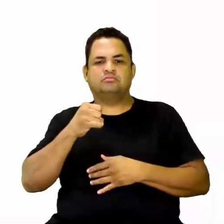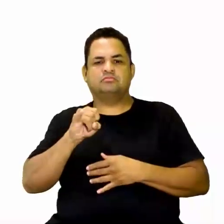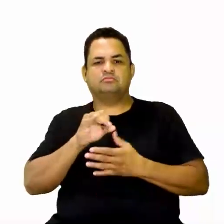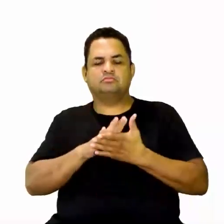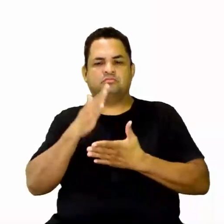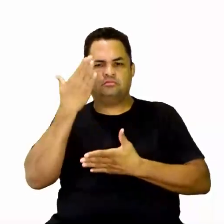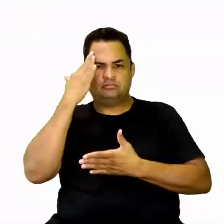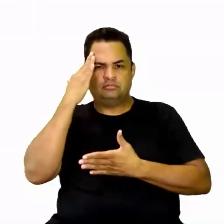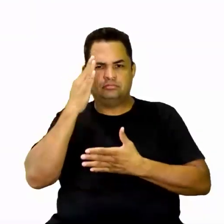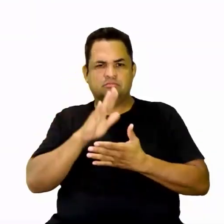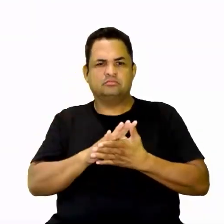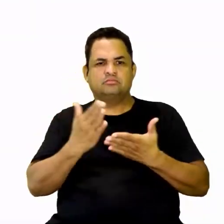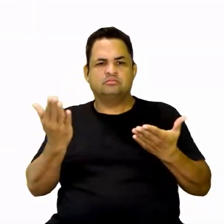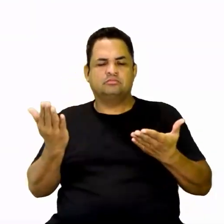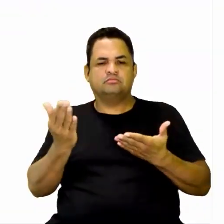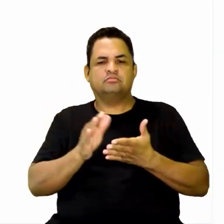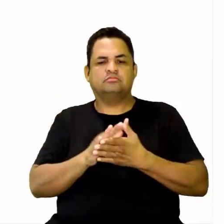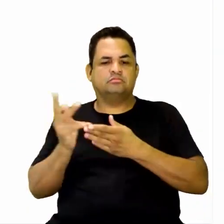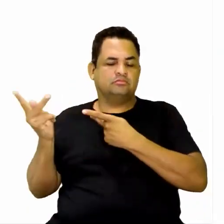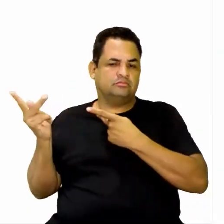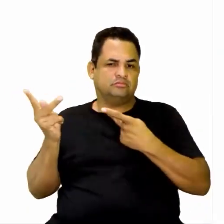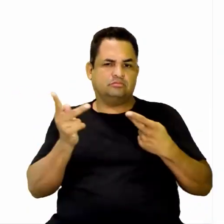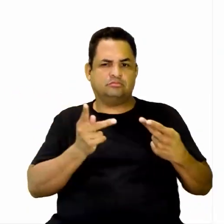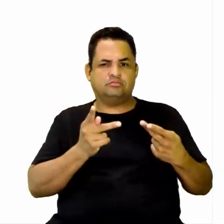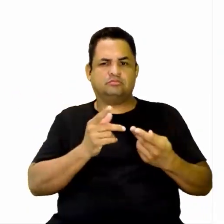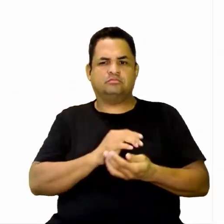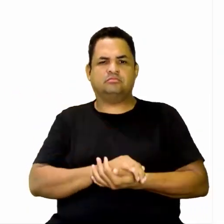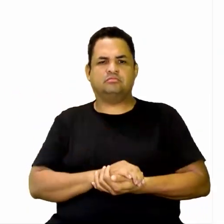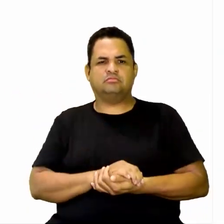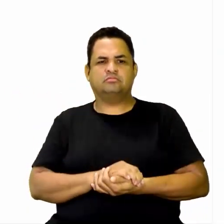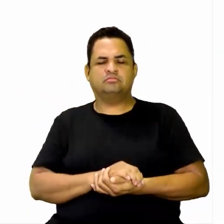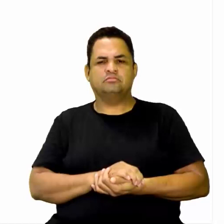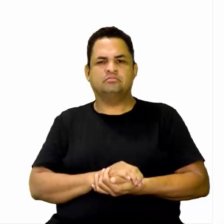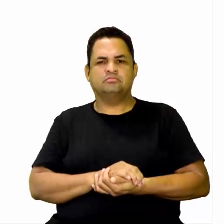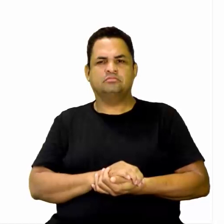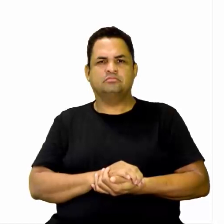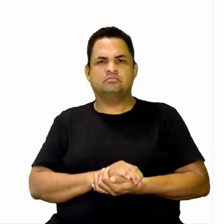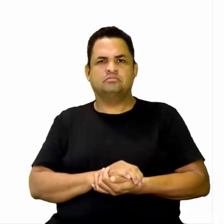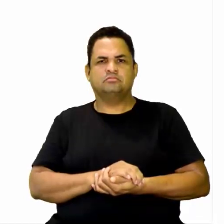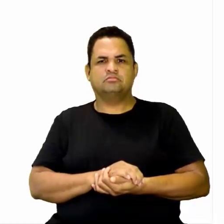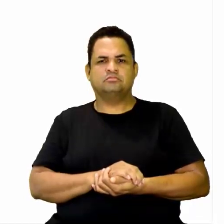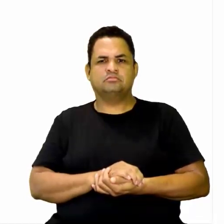aí, eu convido você agora para um outro